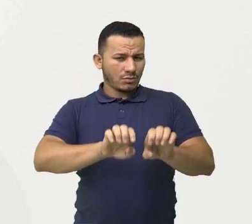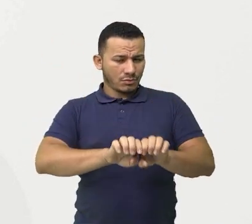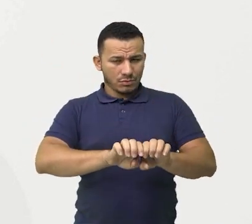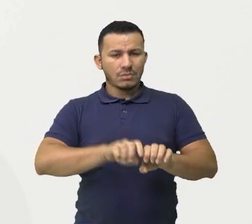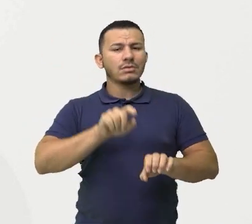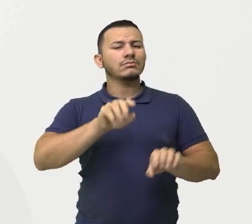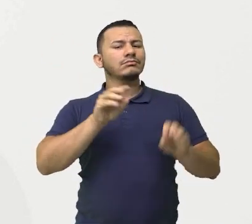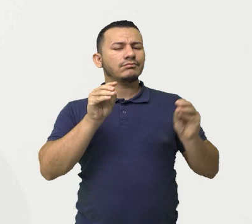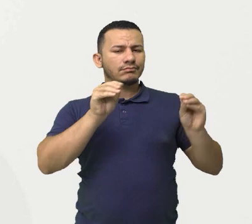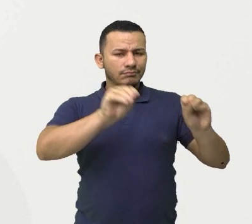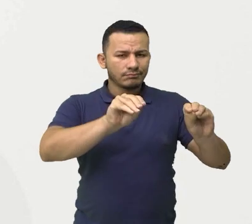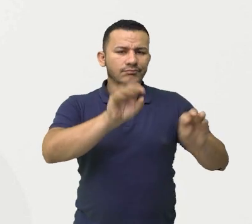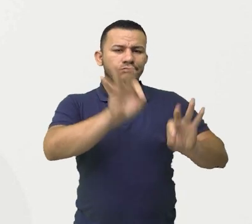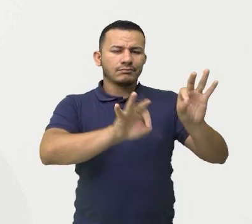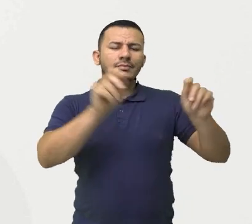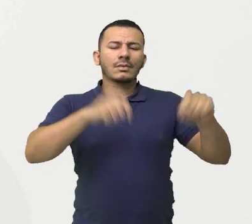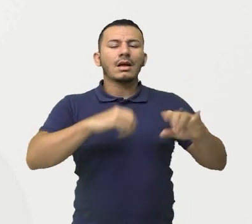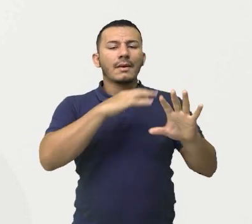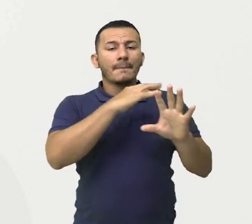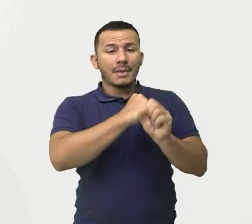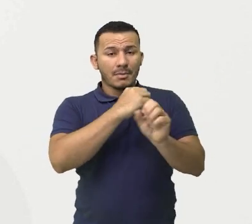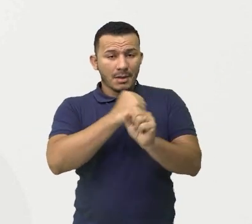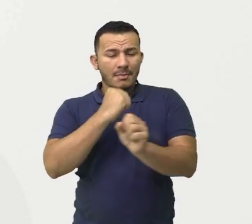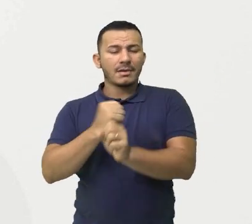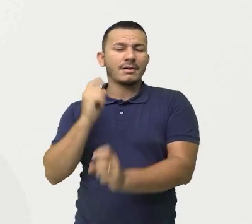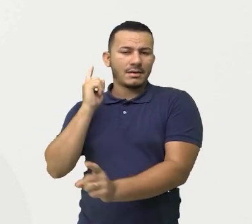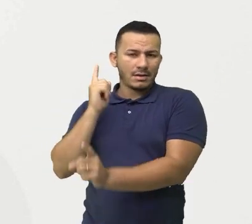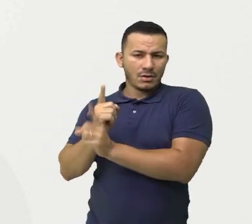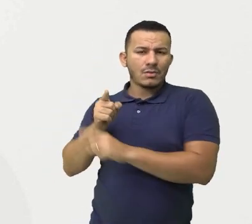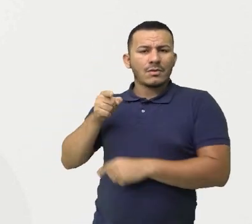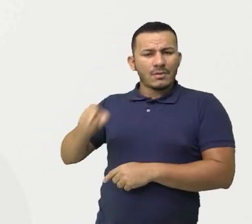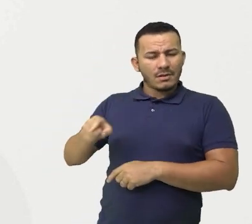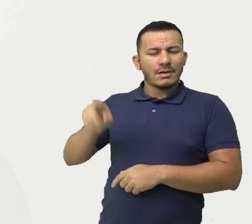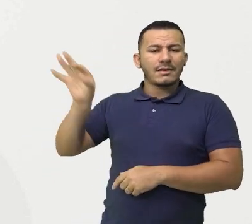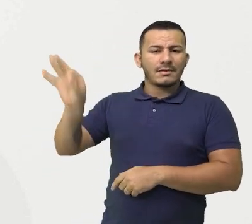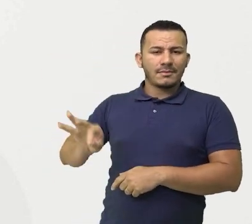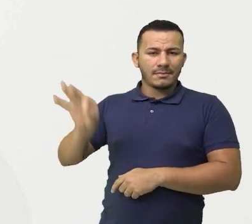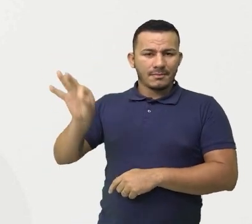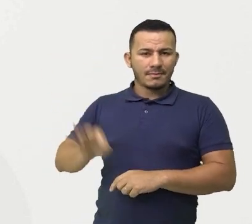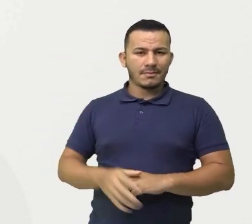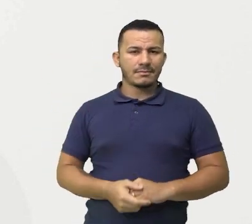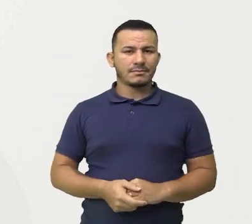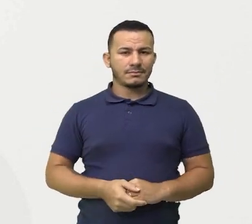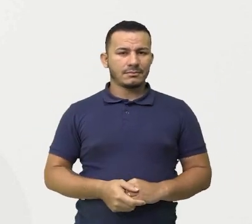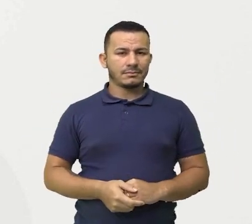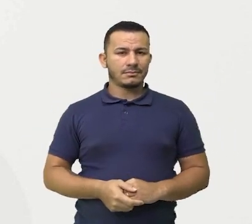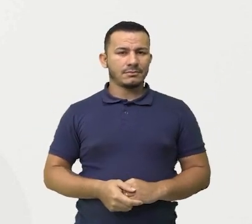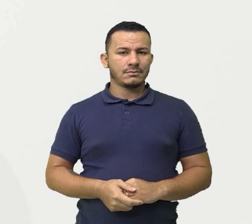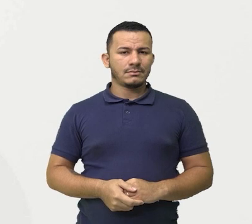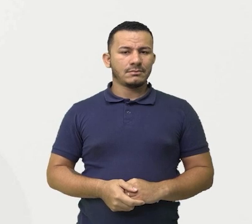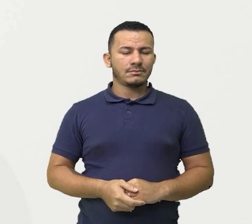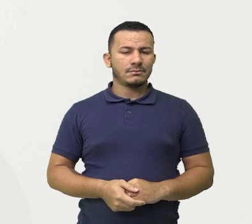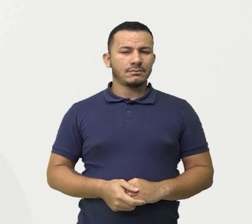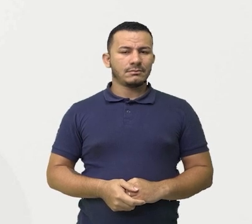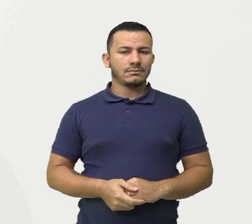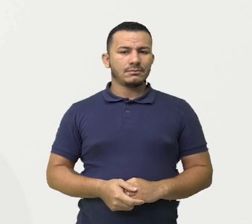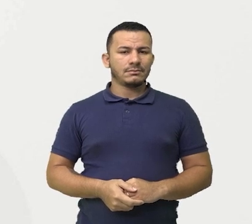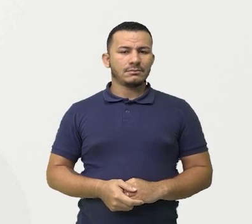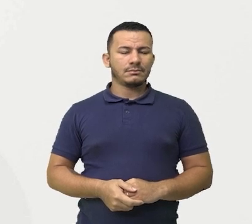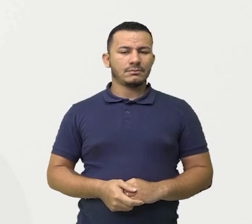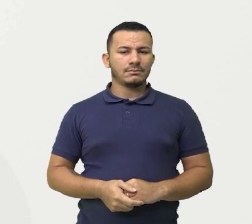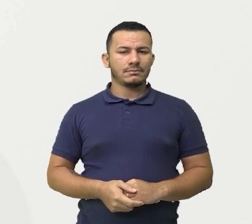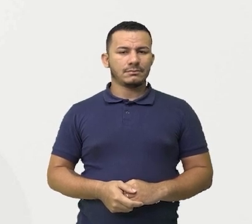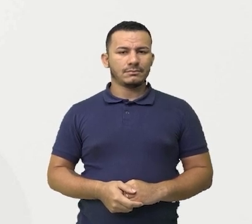né, e a gente consegue determinar aí o valor da porcentagem. Bom,